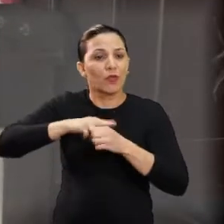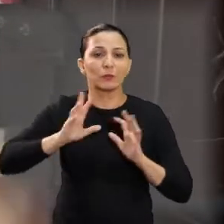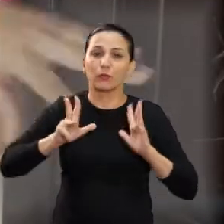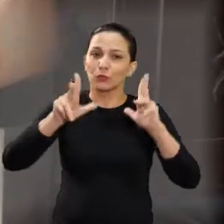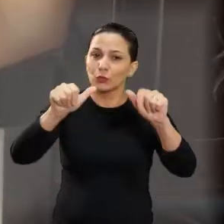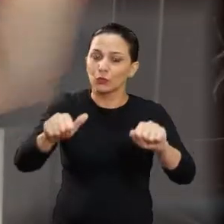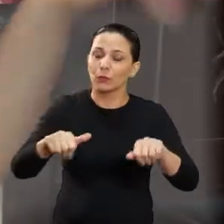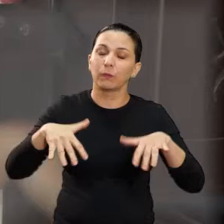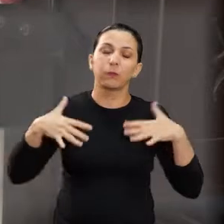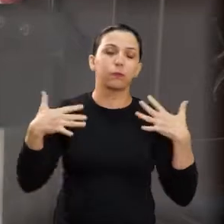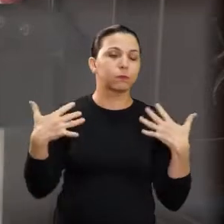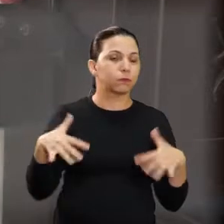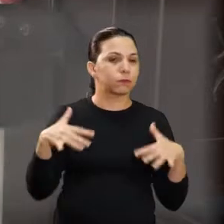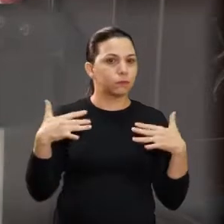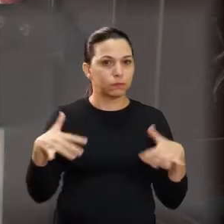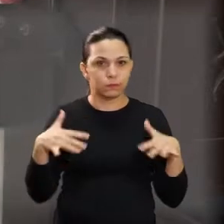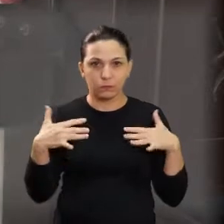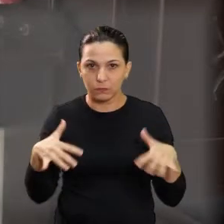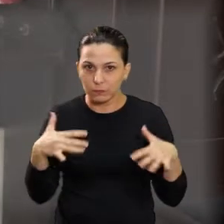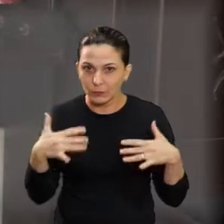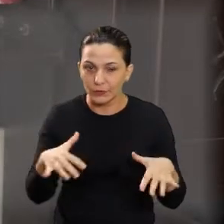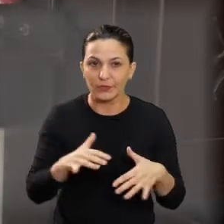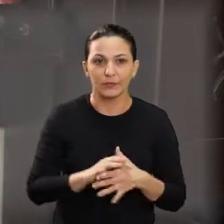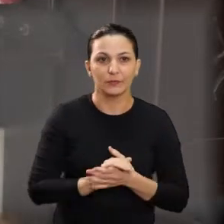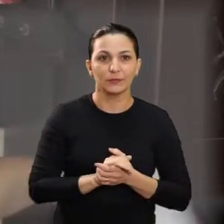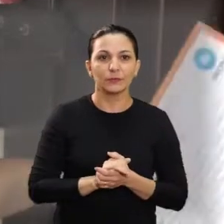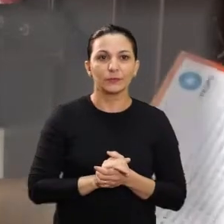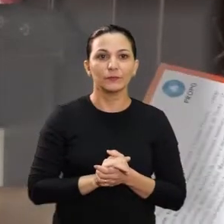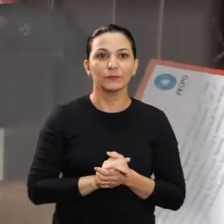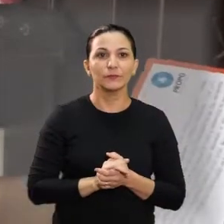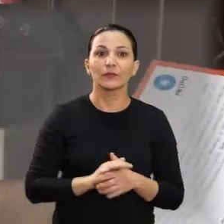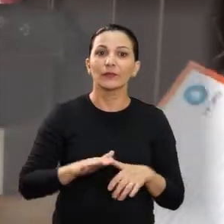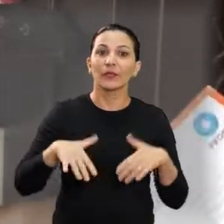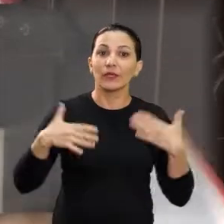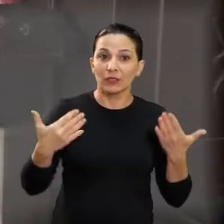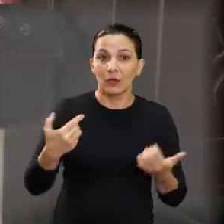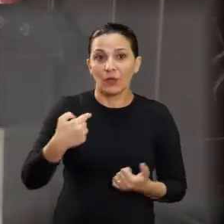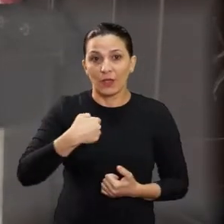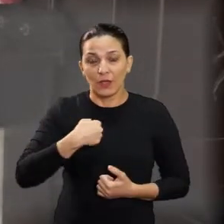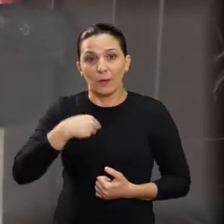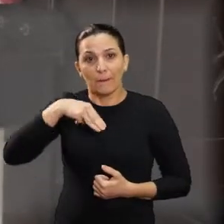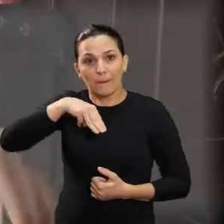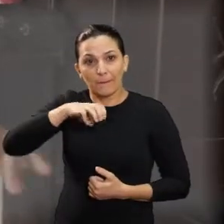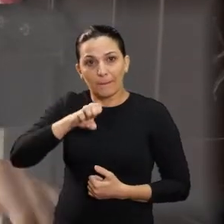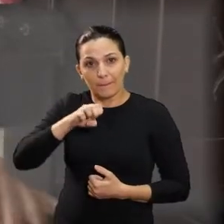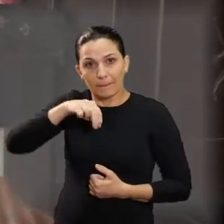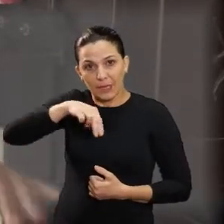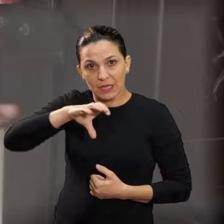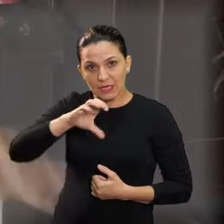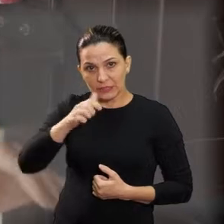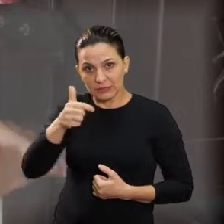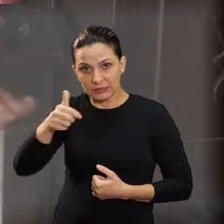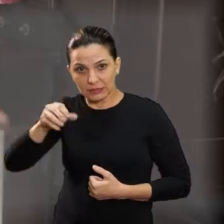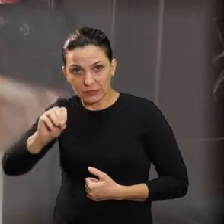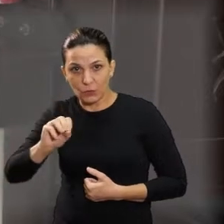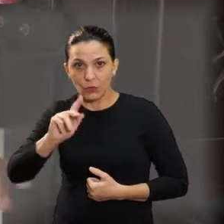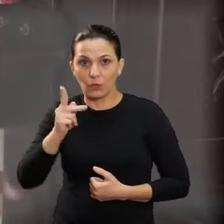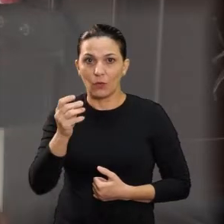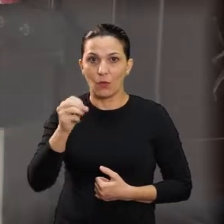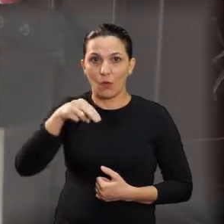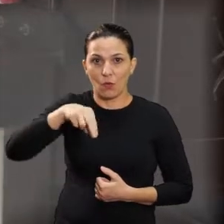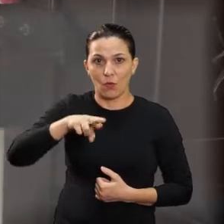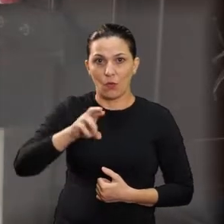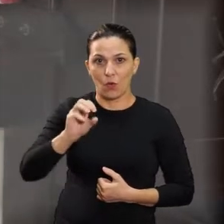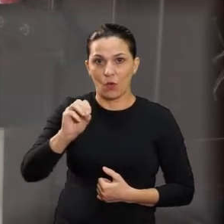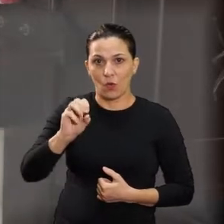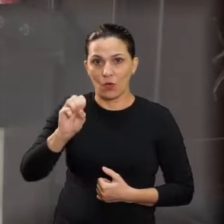Paulo, com outras unidades. Então, eu concorri com todas as unidades da Unesp, né? No tema ao qual eu